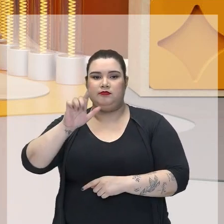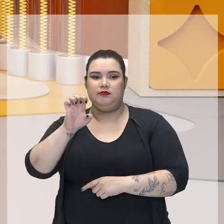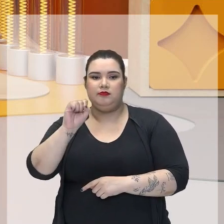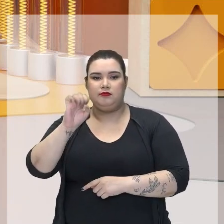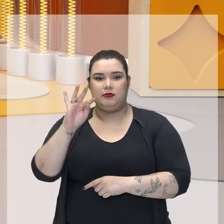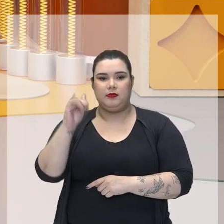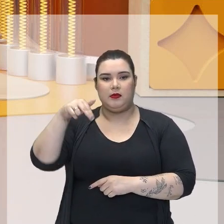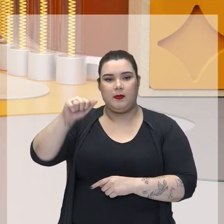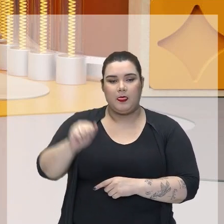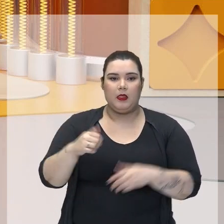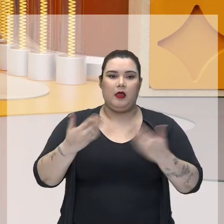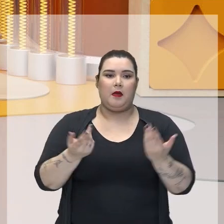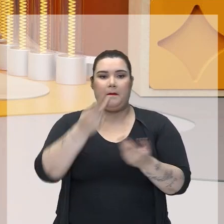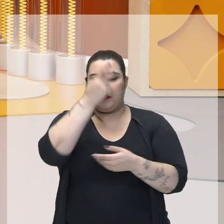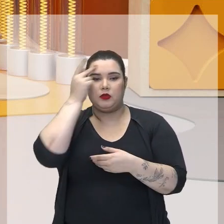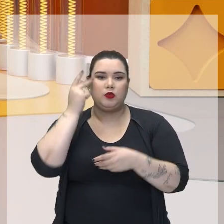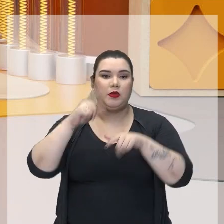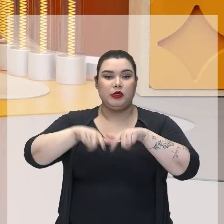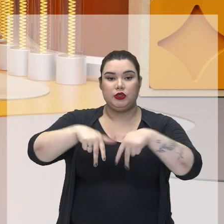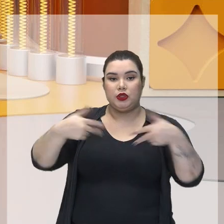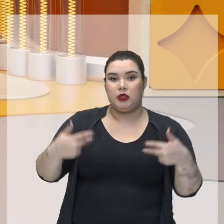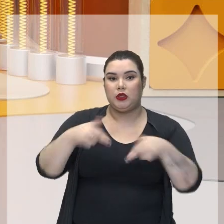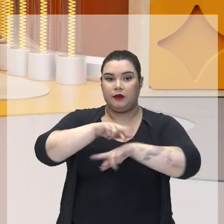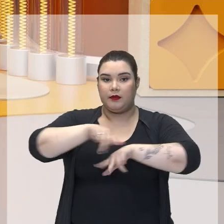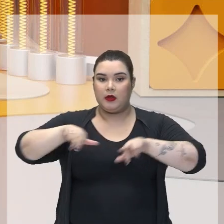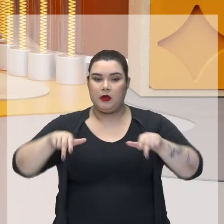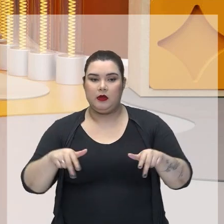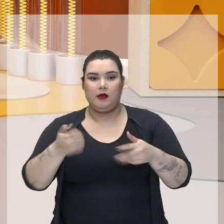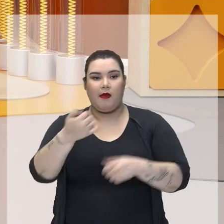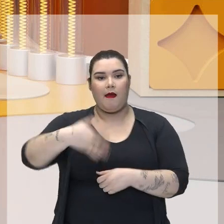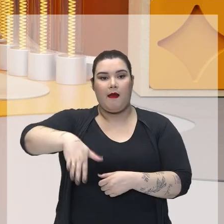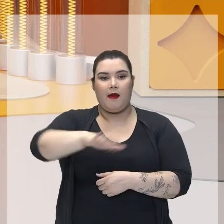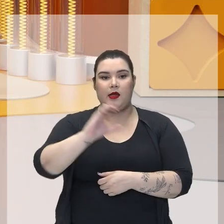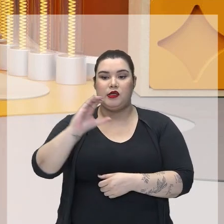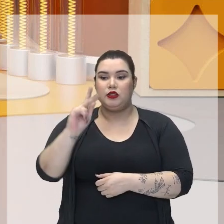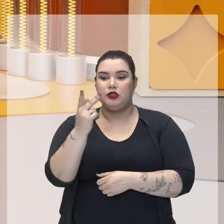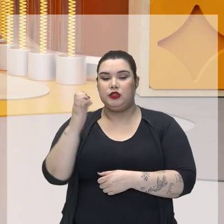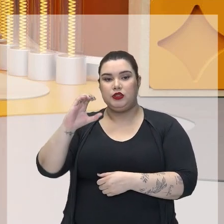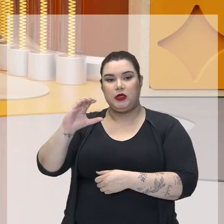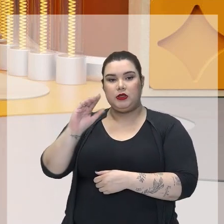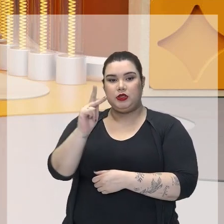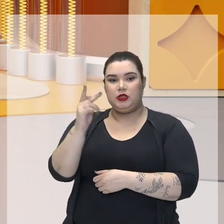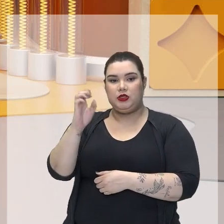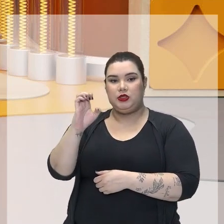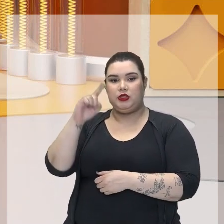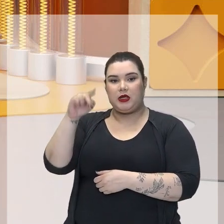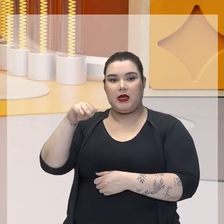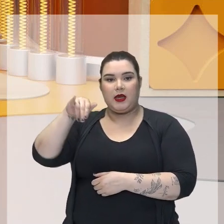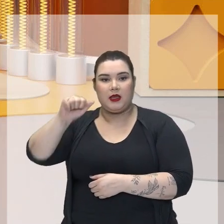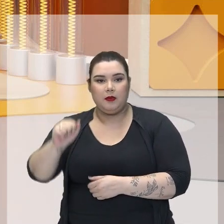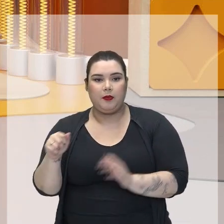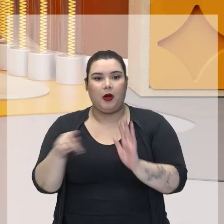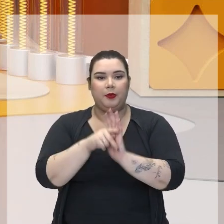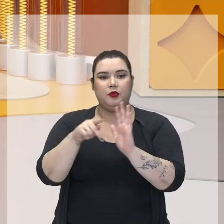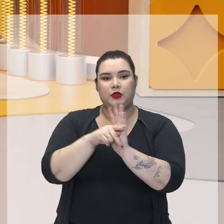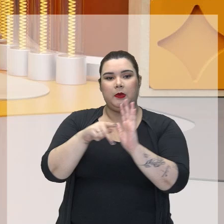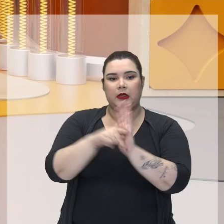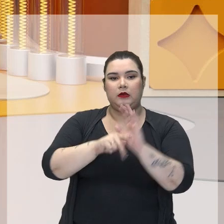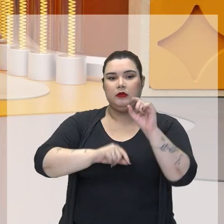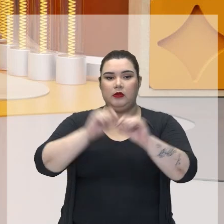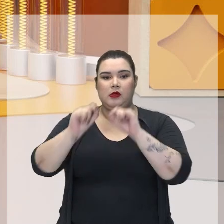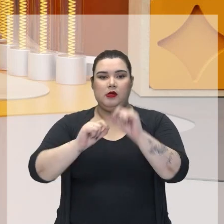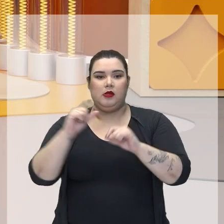Entre pessoas de etnias diferentes, né? A área da Chechênia, que é uma área de maioria muçulmana, né? Que quer ser independente